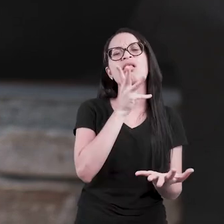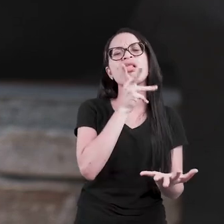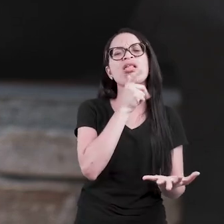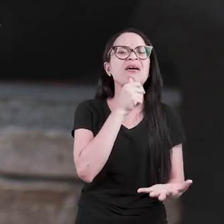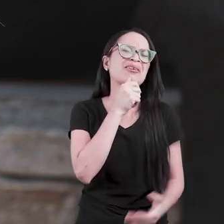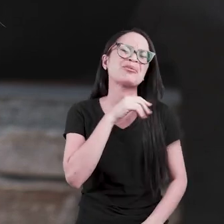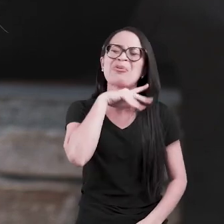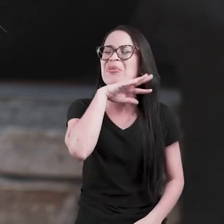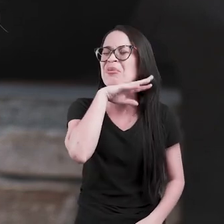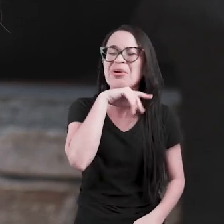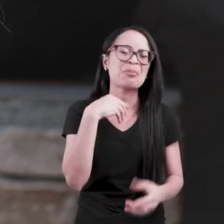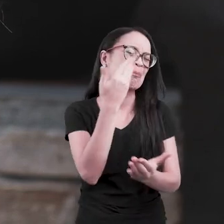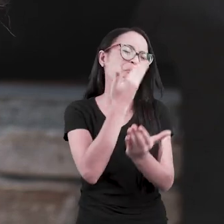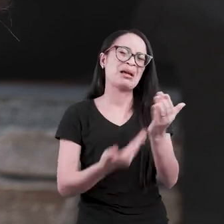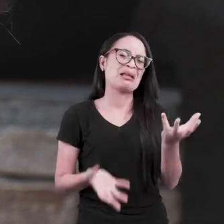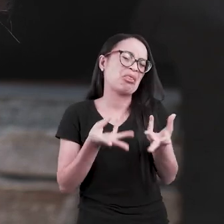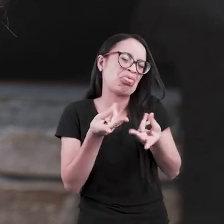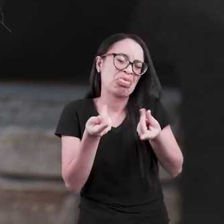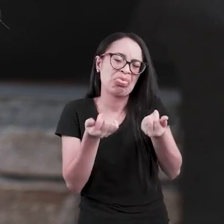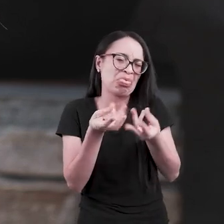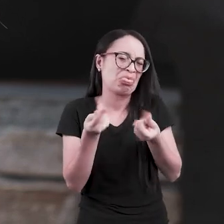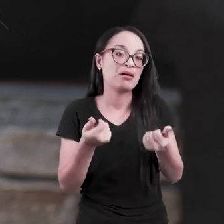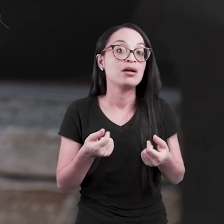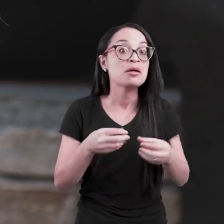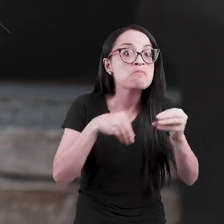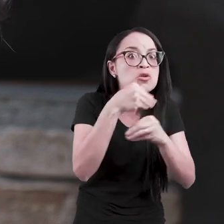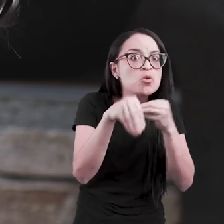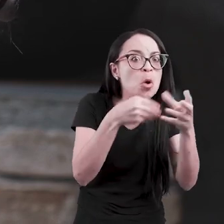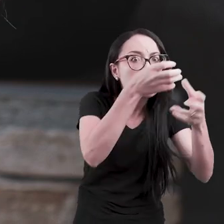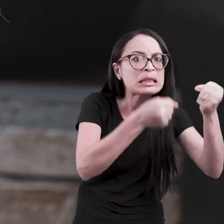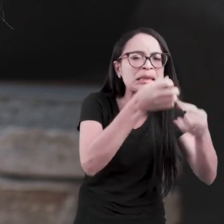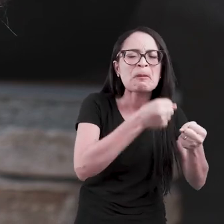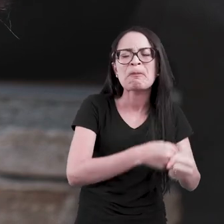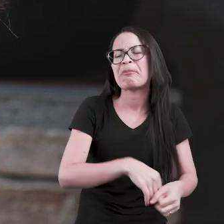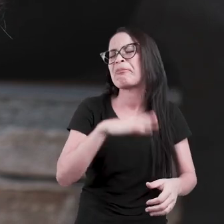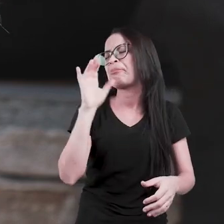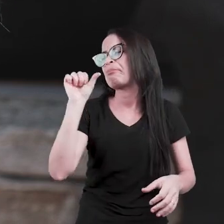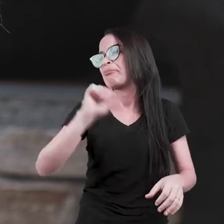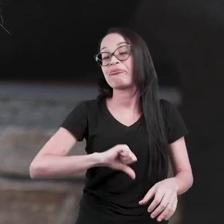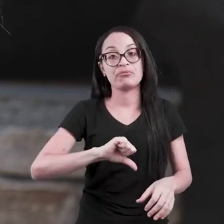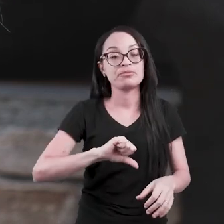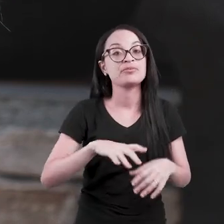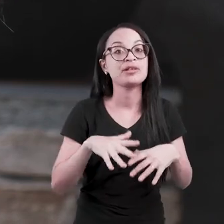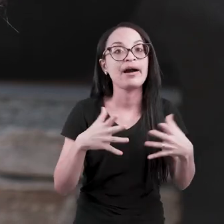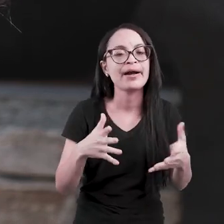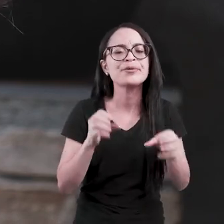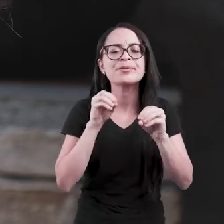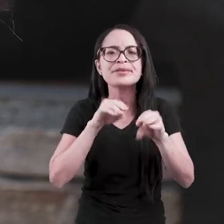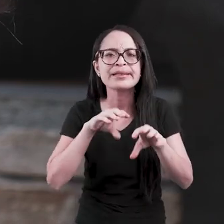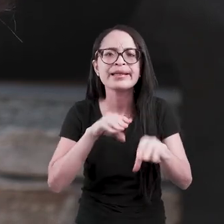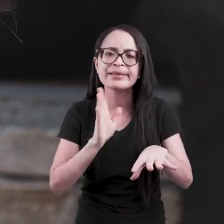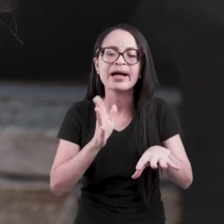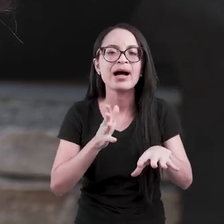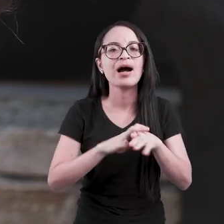ela fica visguenta, ruim, ela perde rapidinho para perder. Misturou com leite, pior ainda. Aí eu